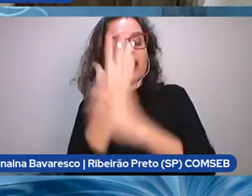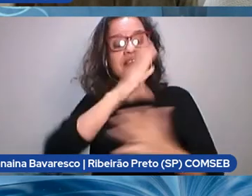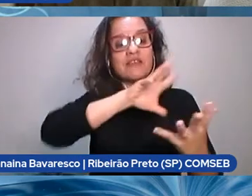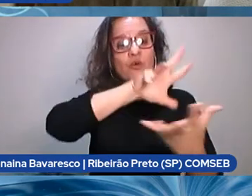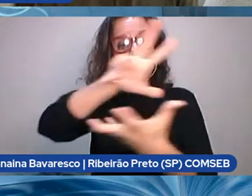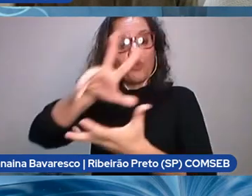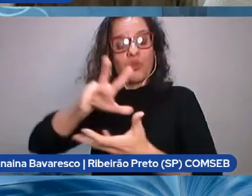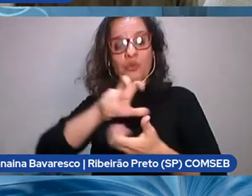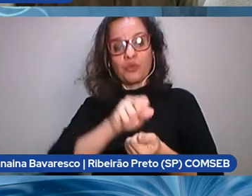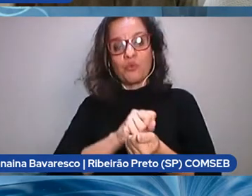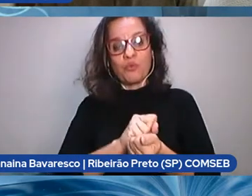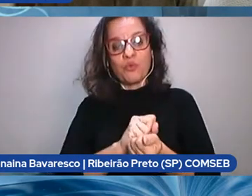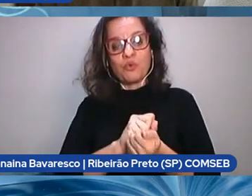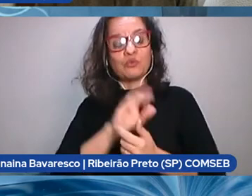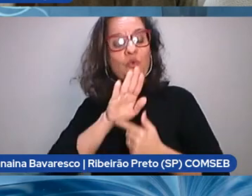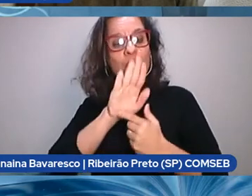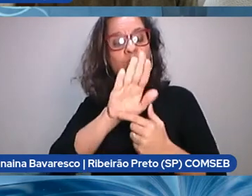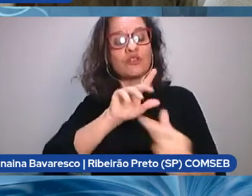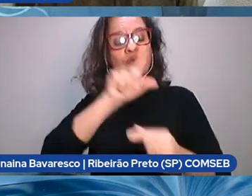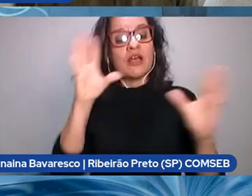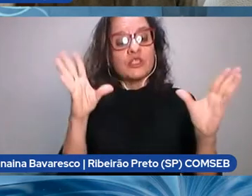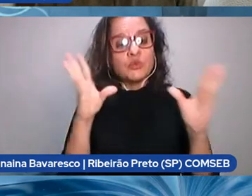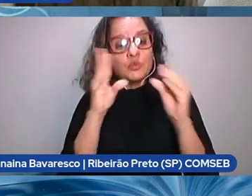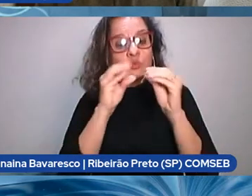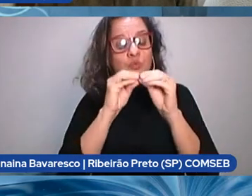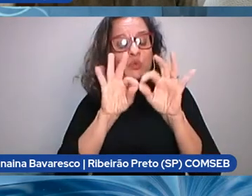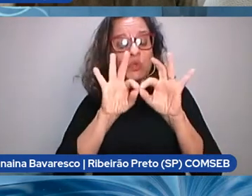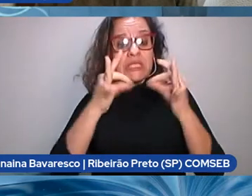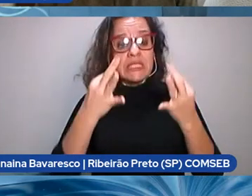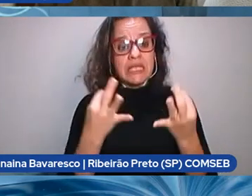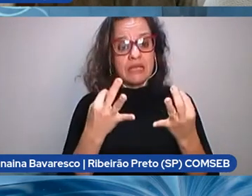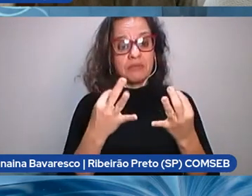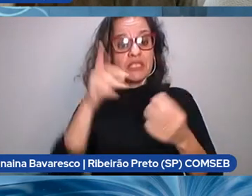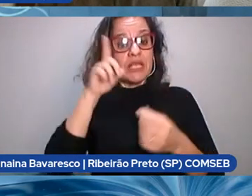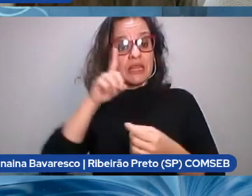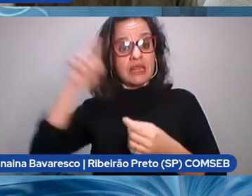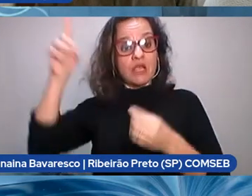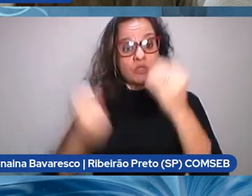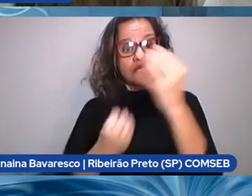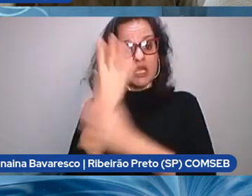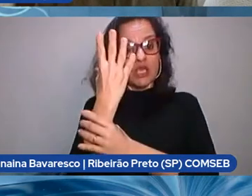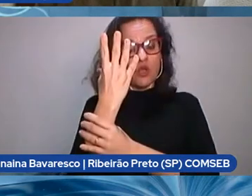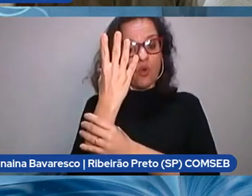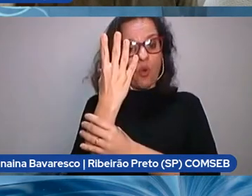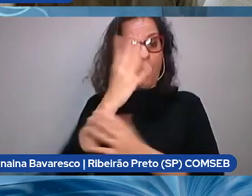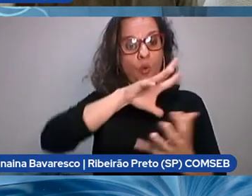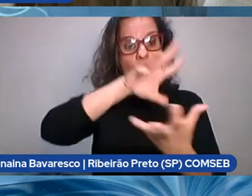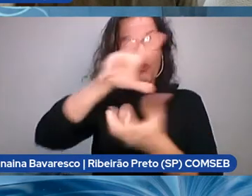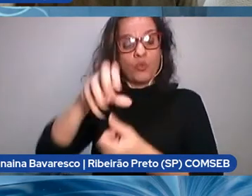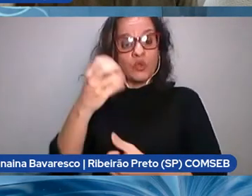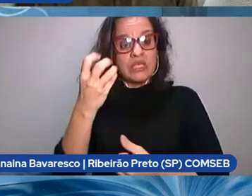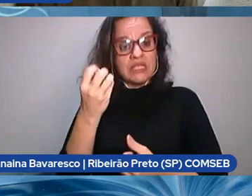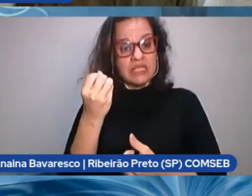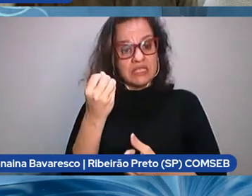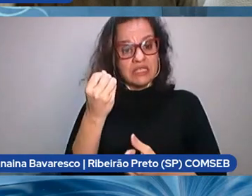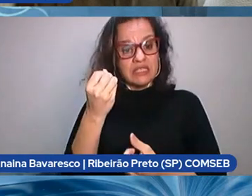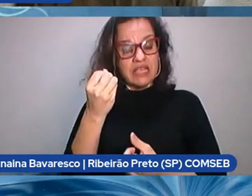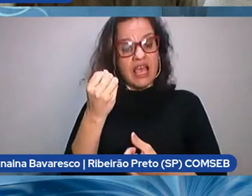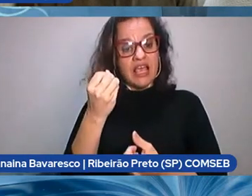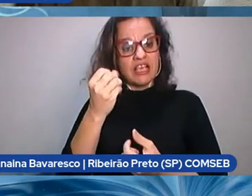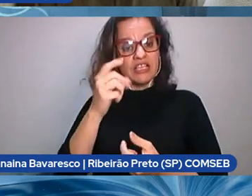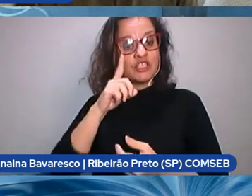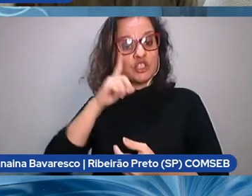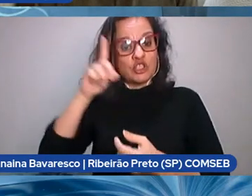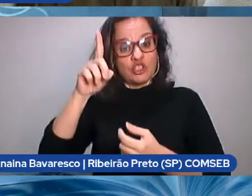muito resumida e simples. Deus criou o mundo em 6 dias e tem uma sequência